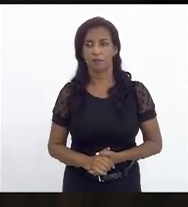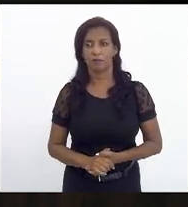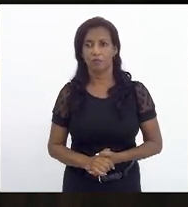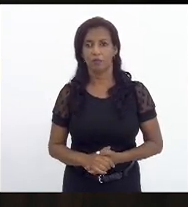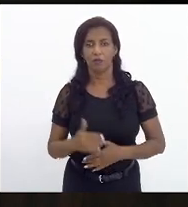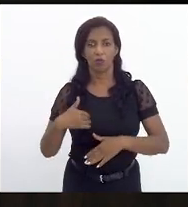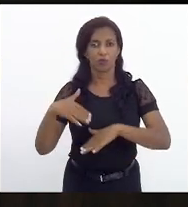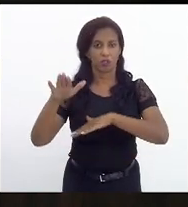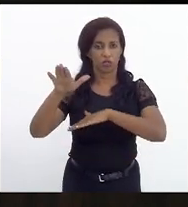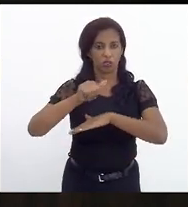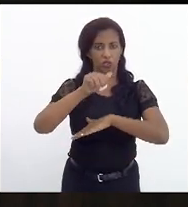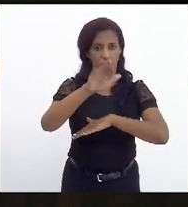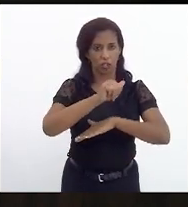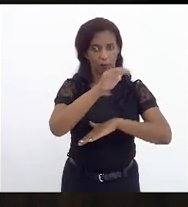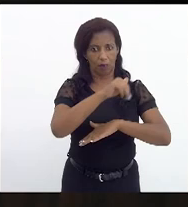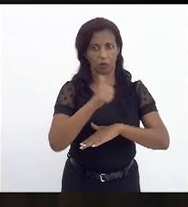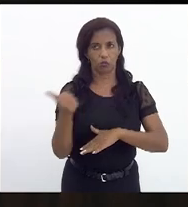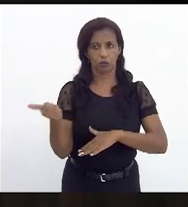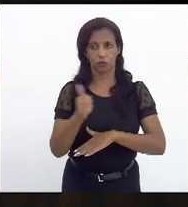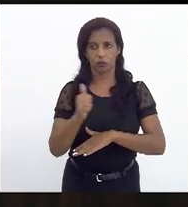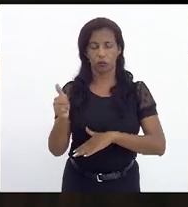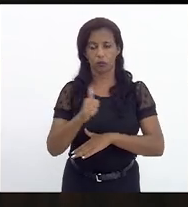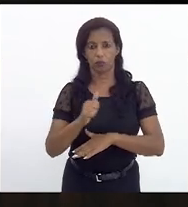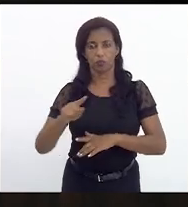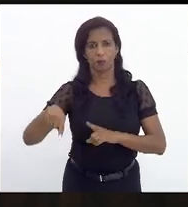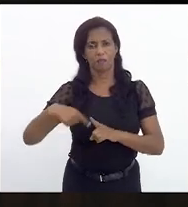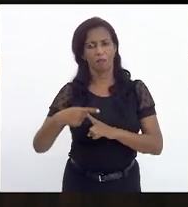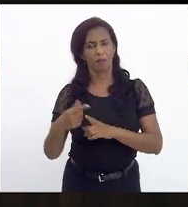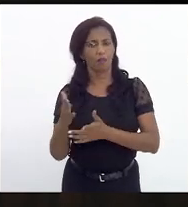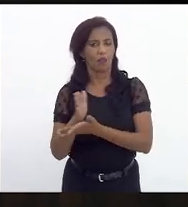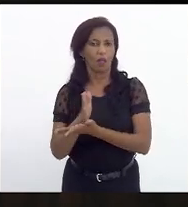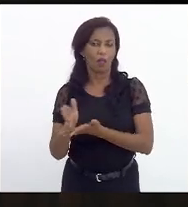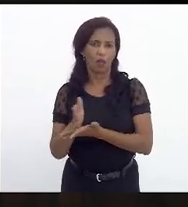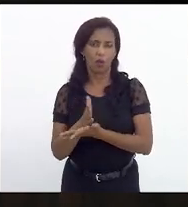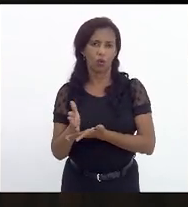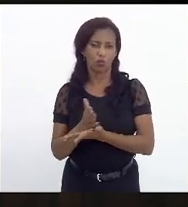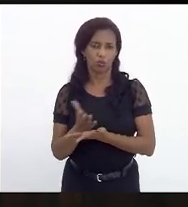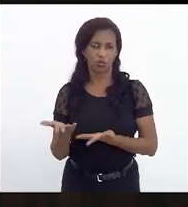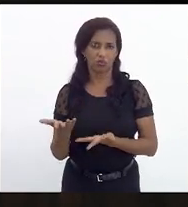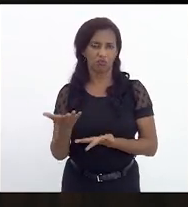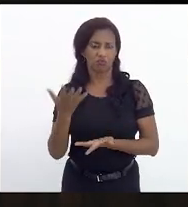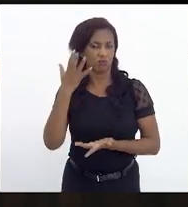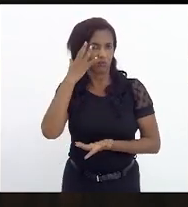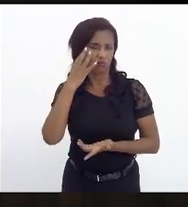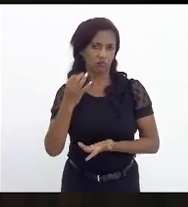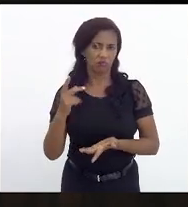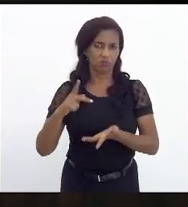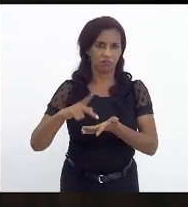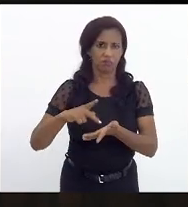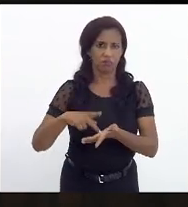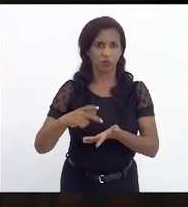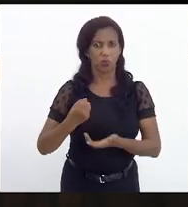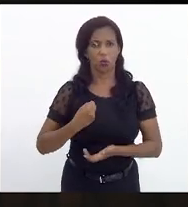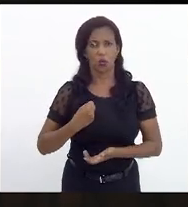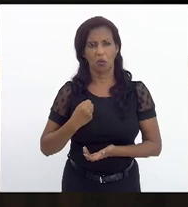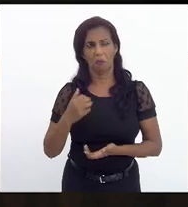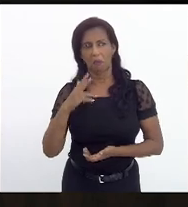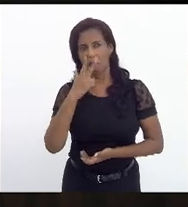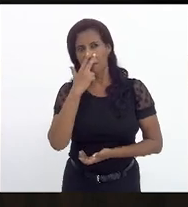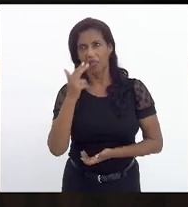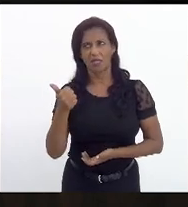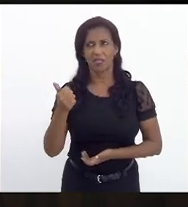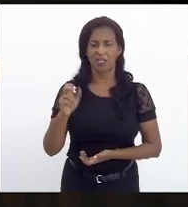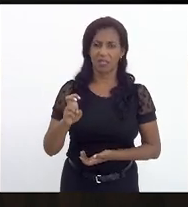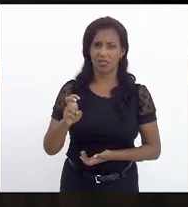serão chamados 11. E mais alguns, que eu não posso agora precisar, talvez um número total de 15,